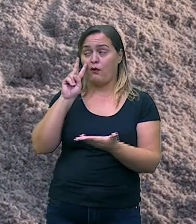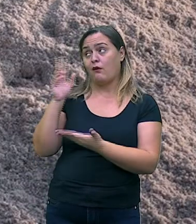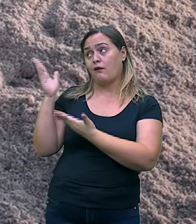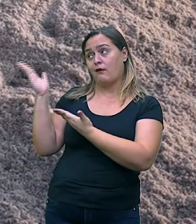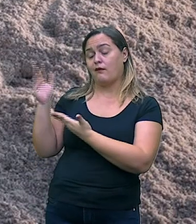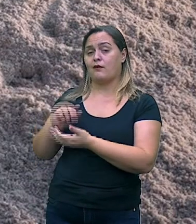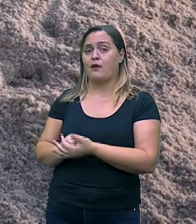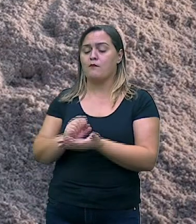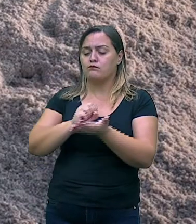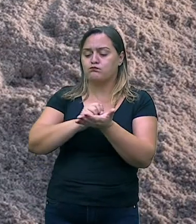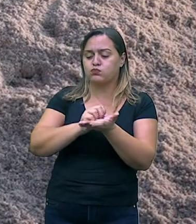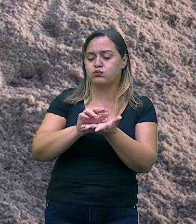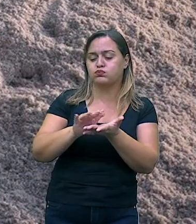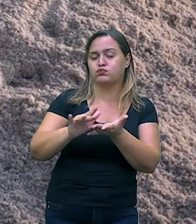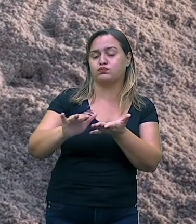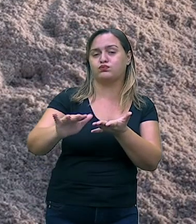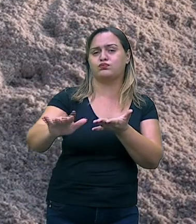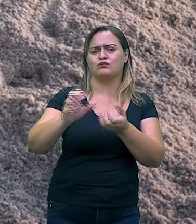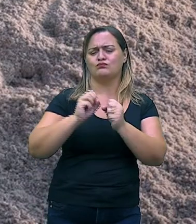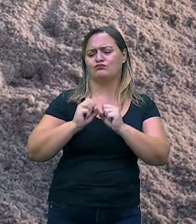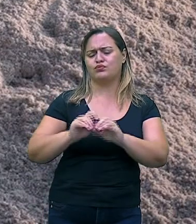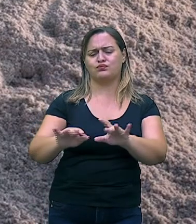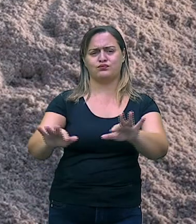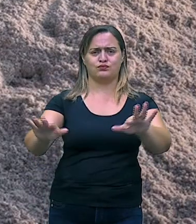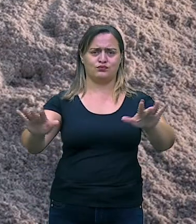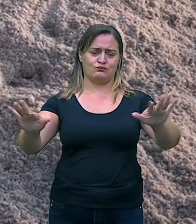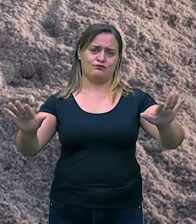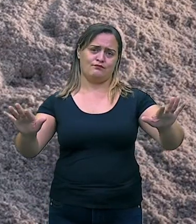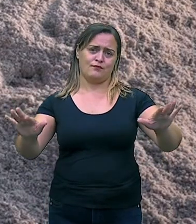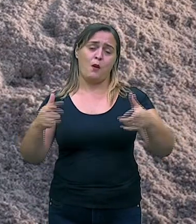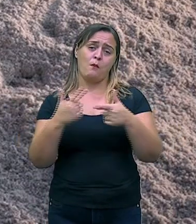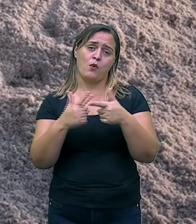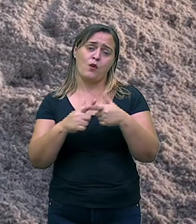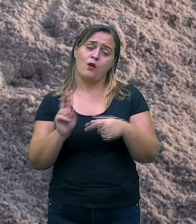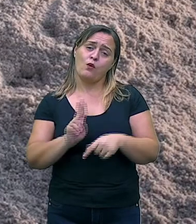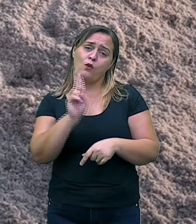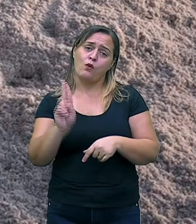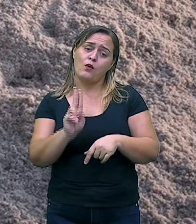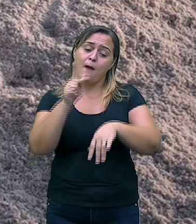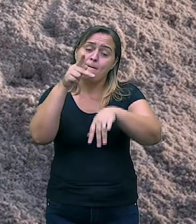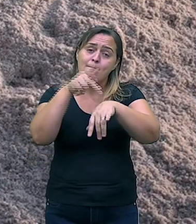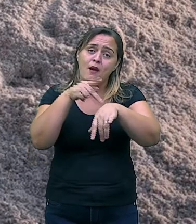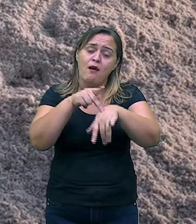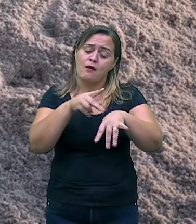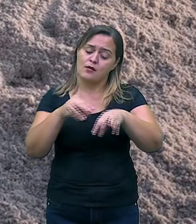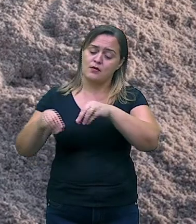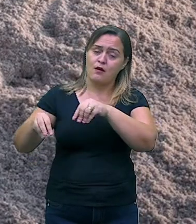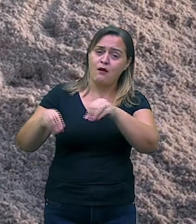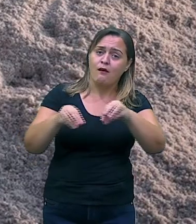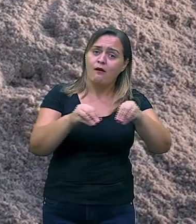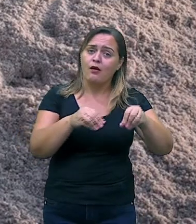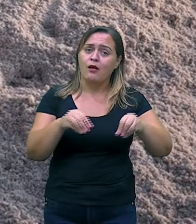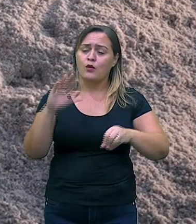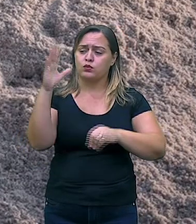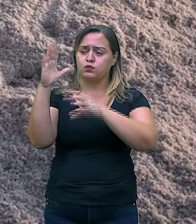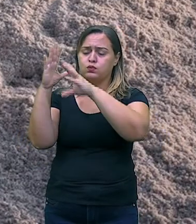reorganizam elementos naturais como pedras, galhos, folhas, que aos poucos se espalham novamente pelo